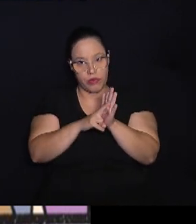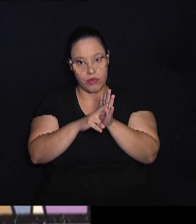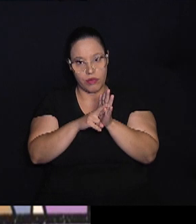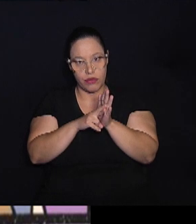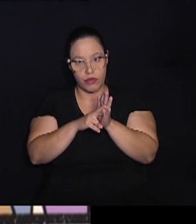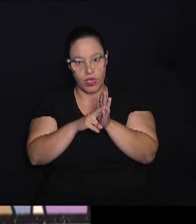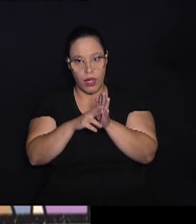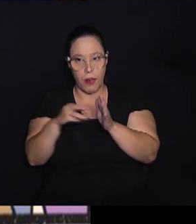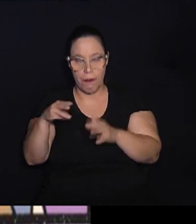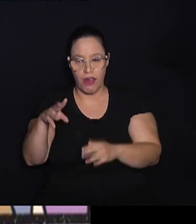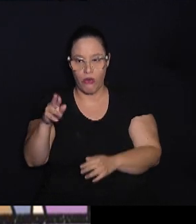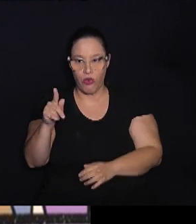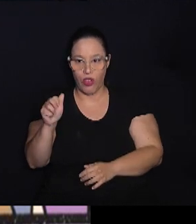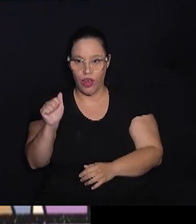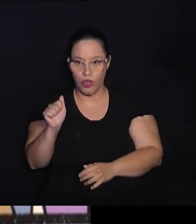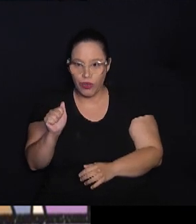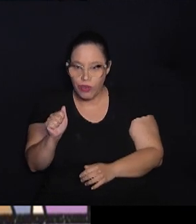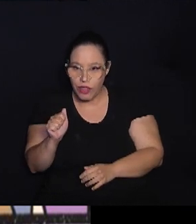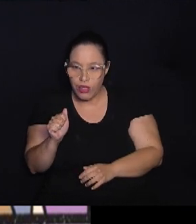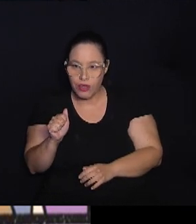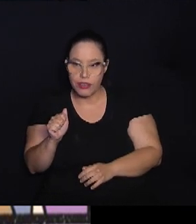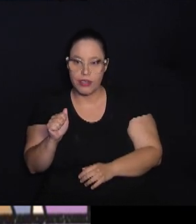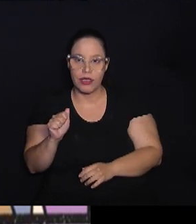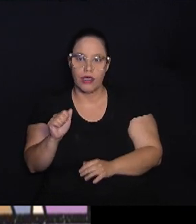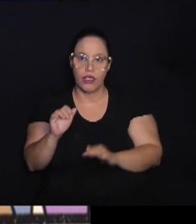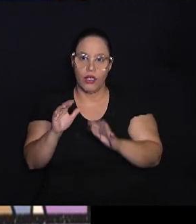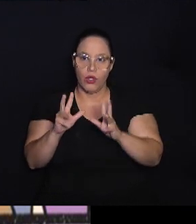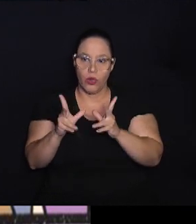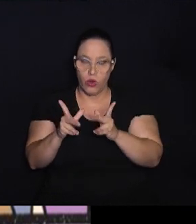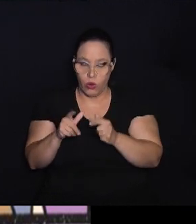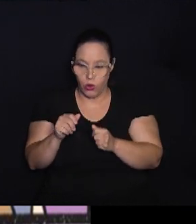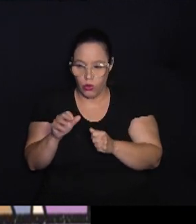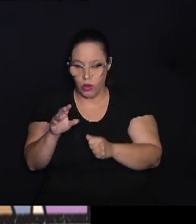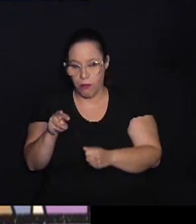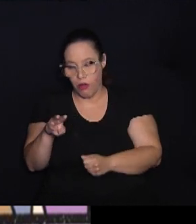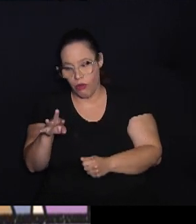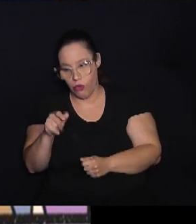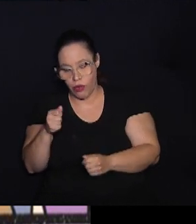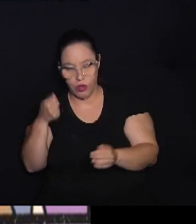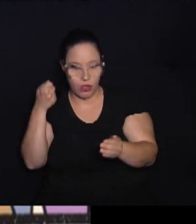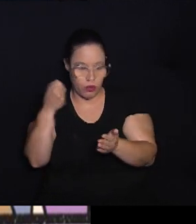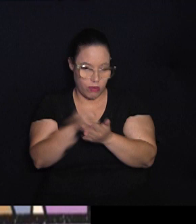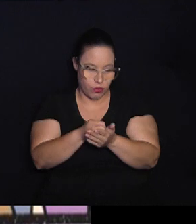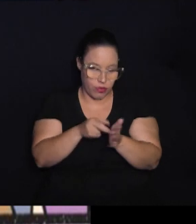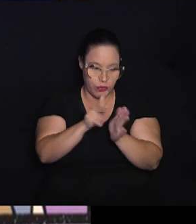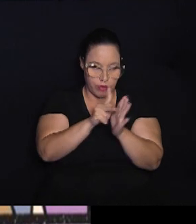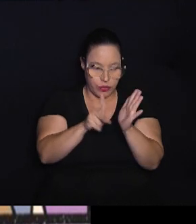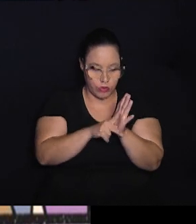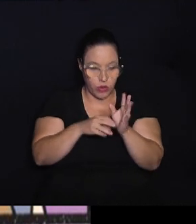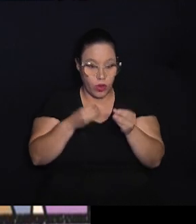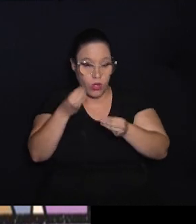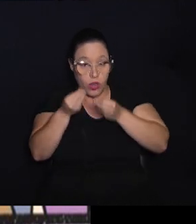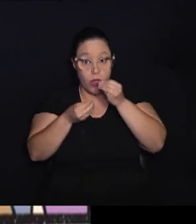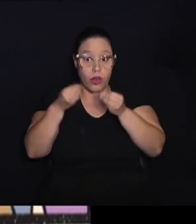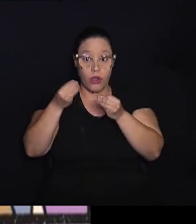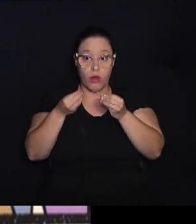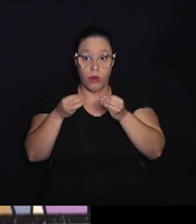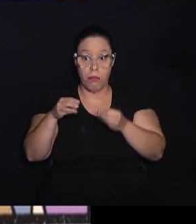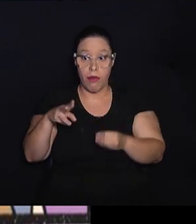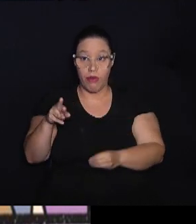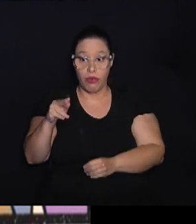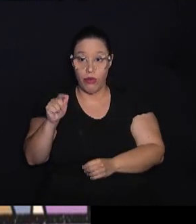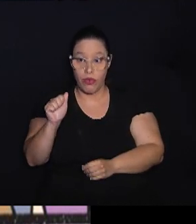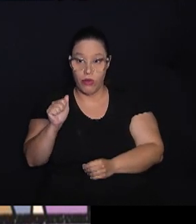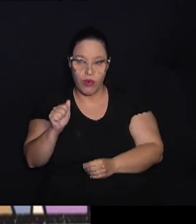falda peguei um final de semana peguei o toda uma fda Devorei aquilo e parti de uma proposta bom como é que seria uma uma falda na sala de